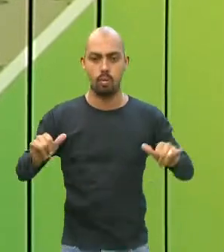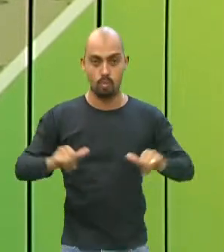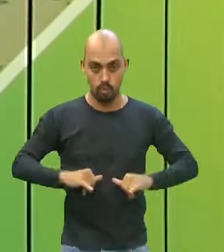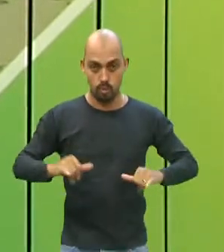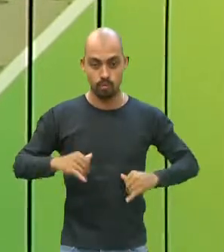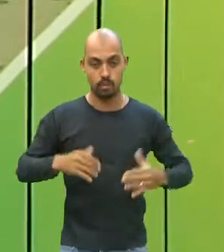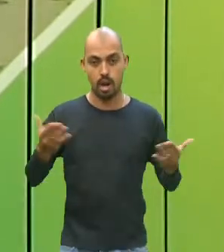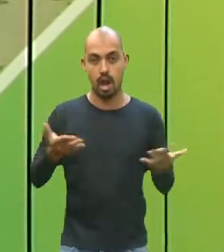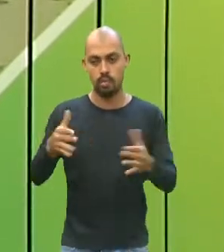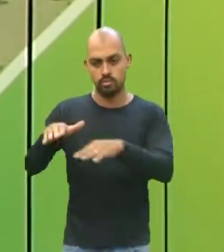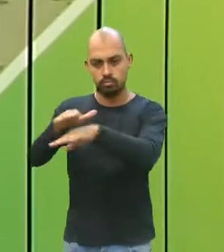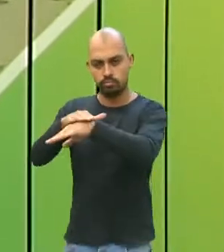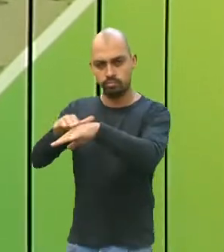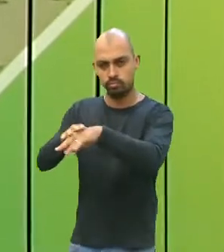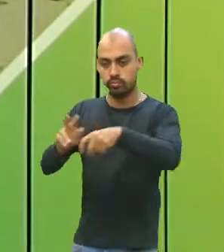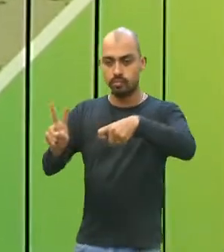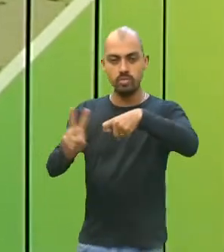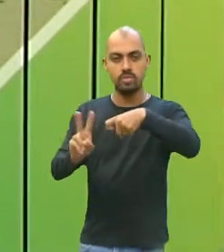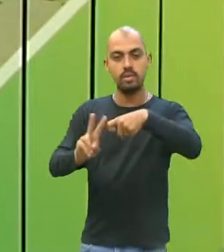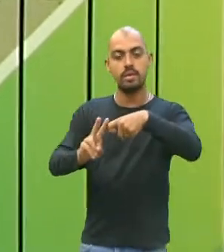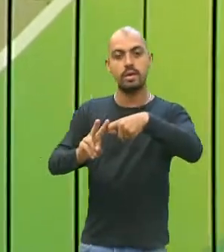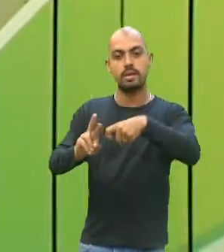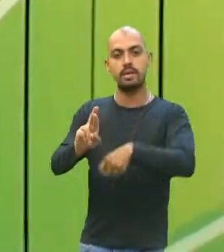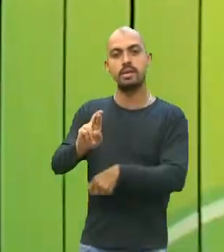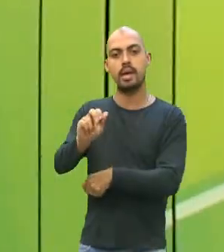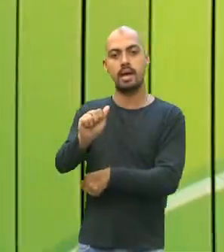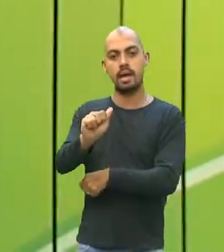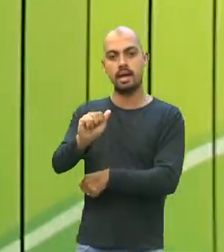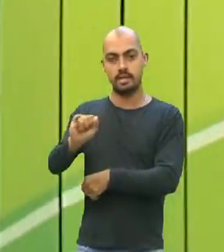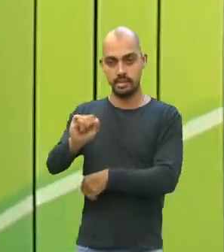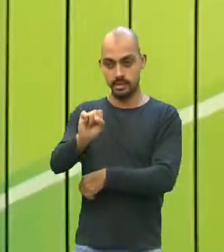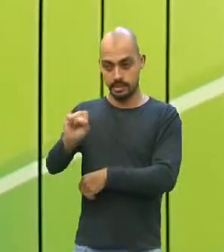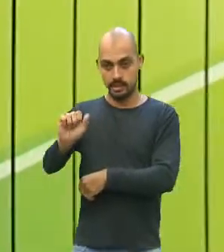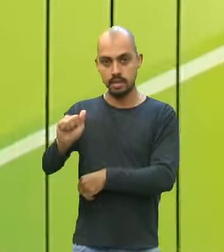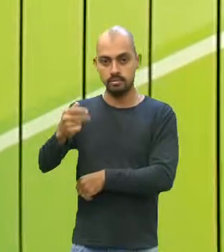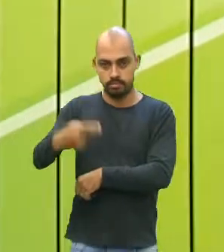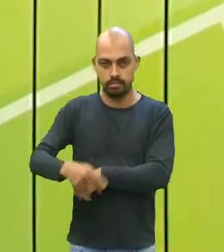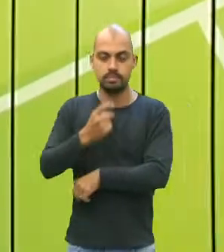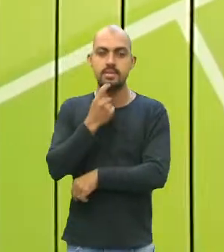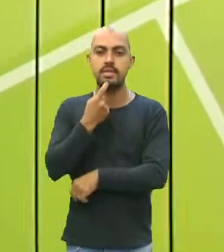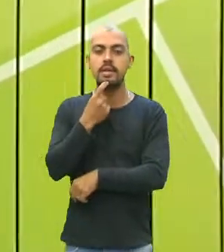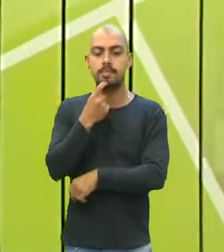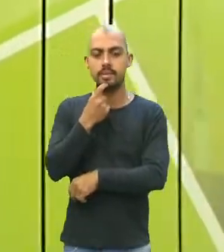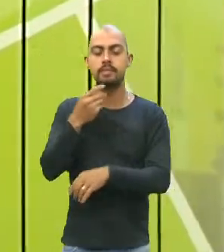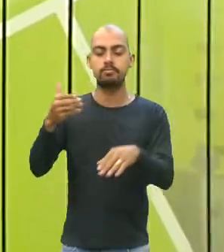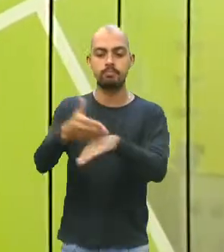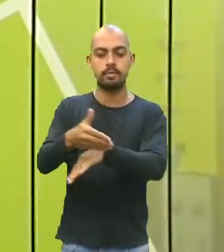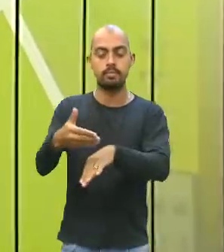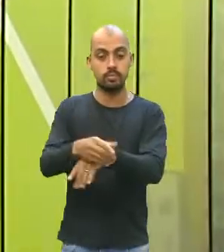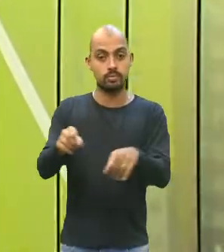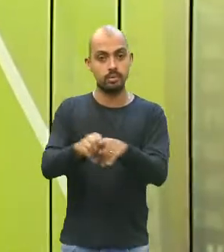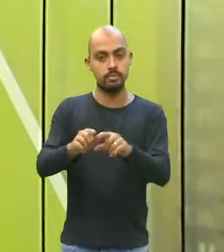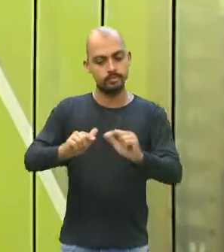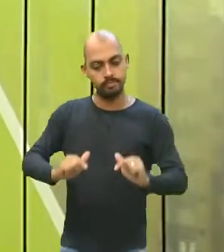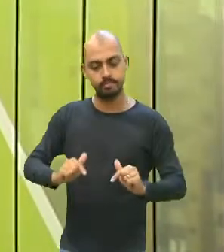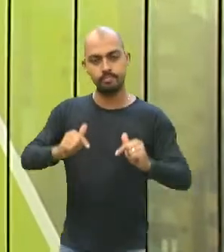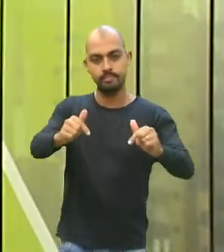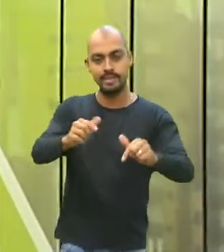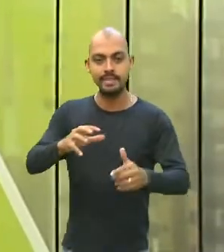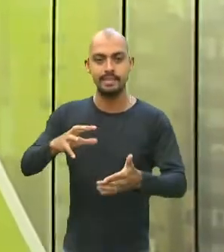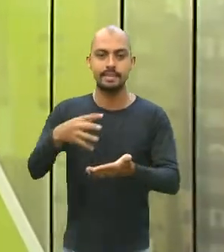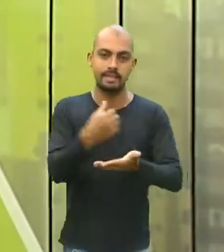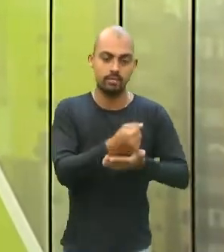incêndios. E agora a gente conversa com a veterinária Raíssa Natali, que é aqui de Campinas e participou de uma dessas ações